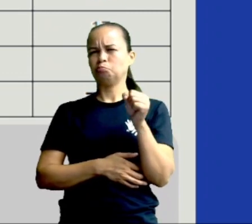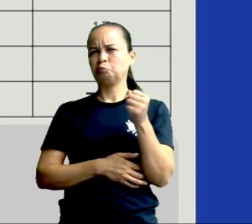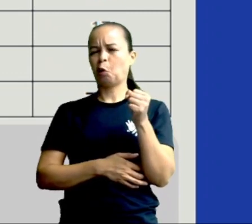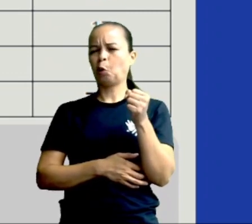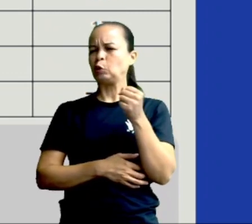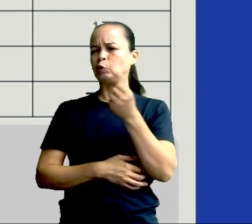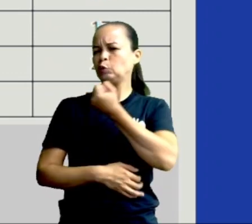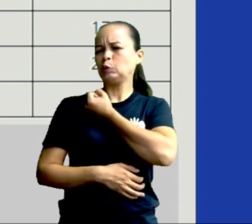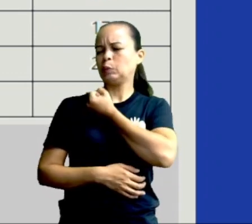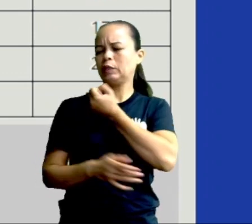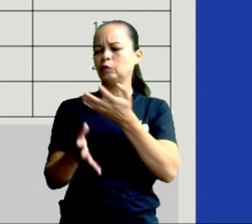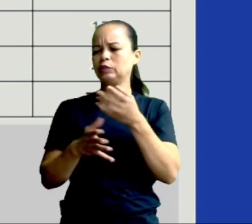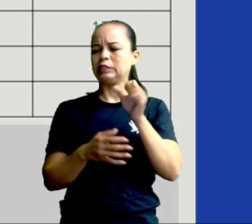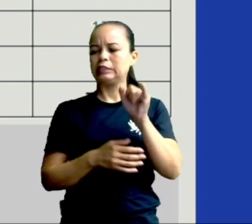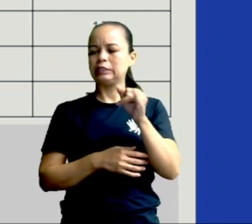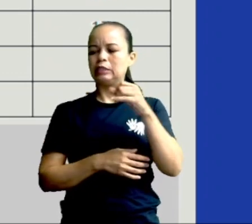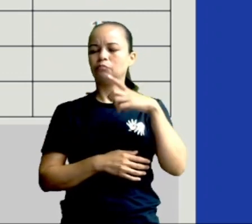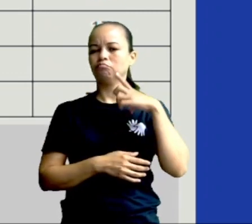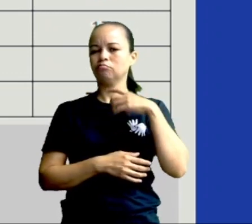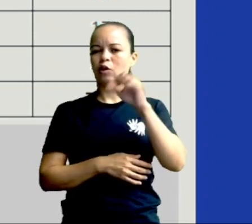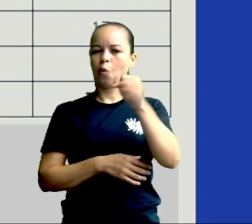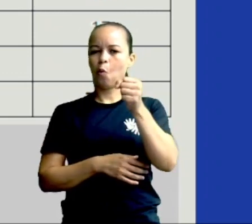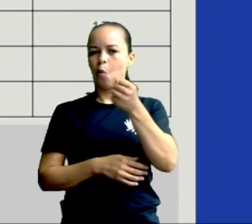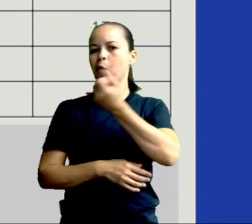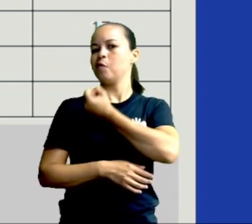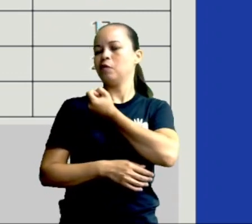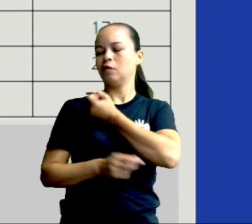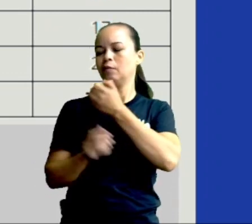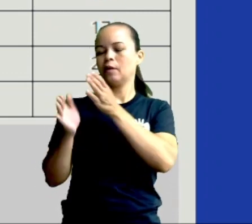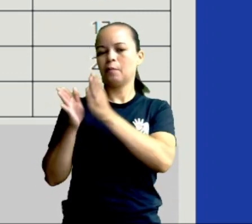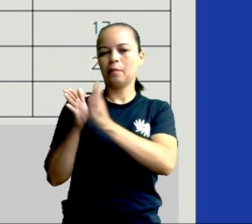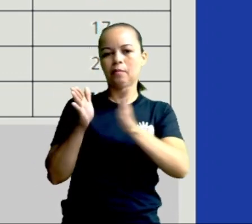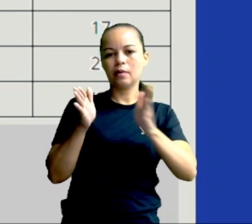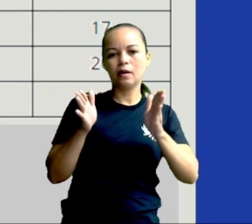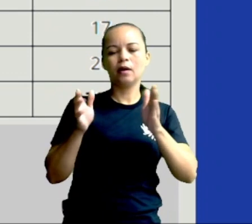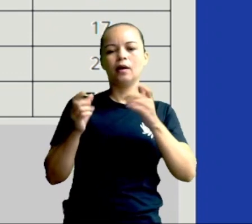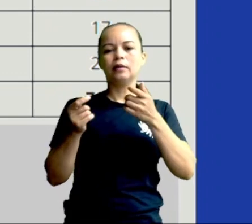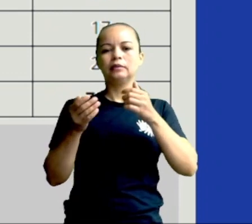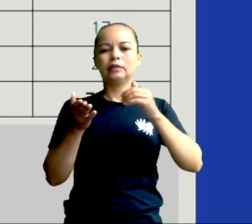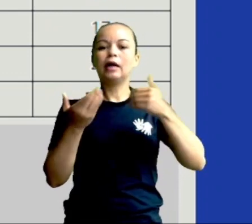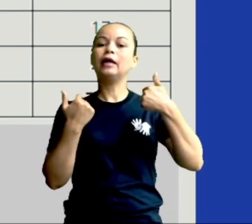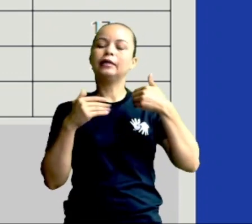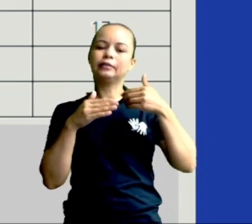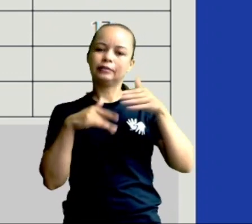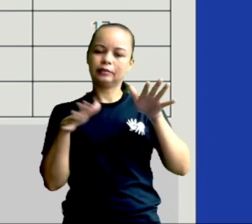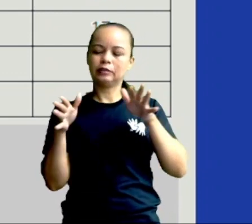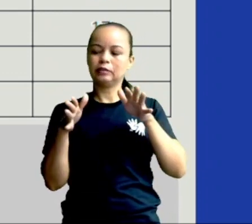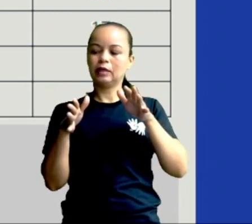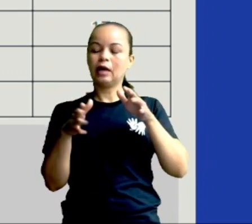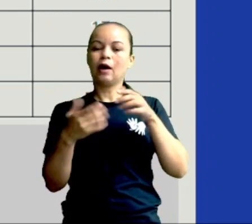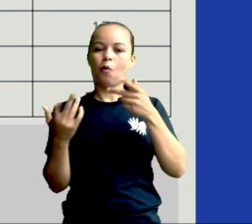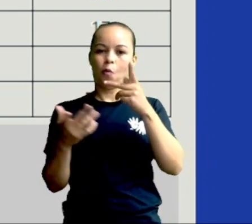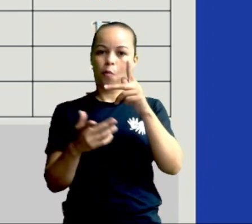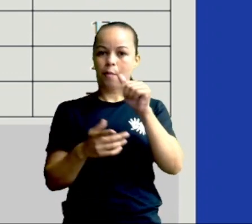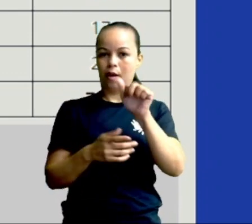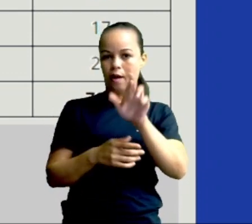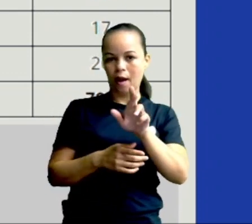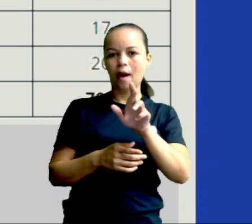números. Então, se eu tenho 8 números, o que é que eu preciso fazer? Sair eliminando, olha, é par, 8 não é par?